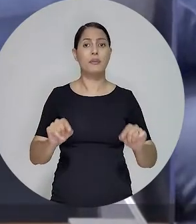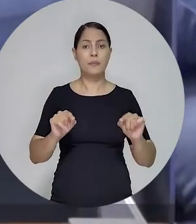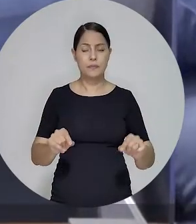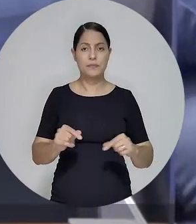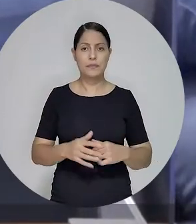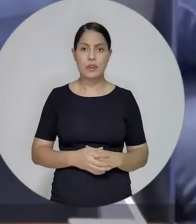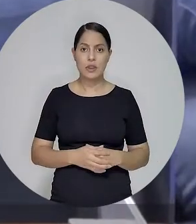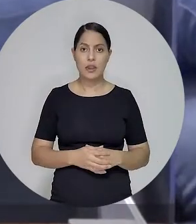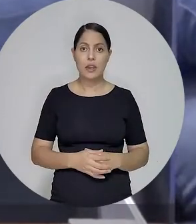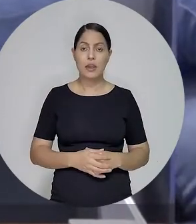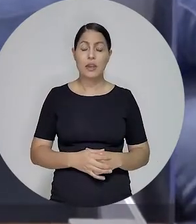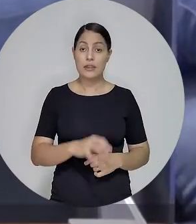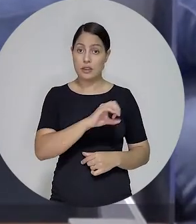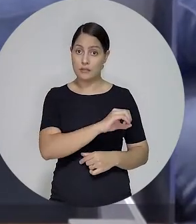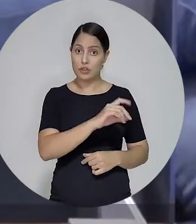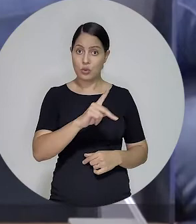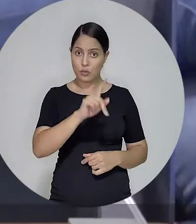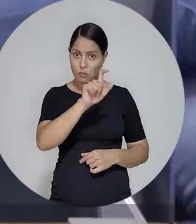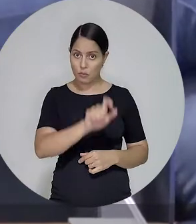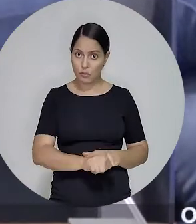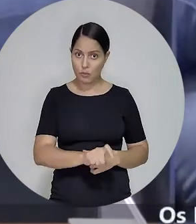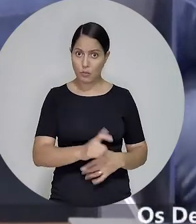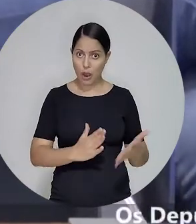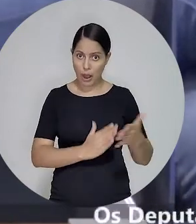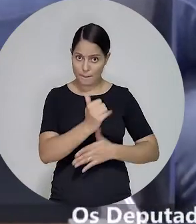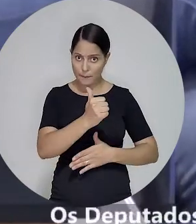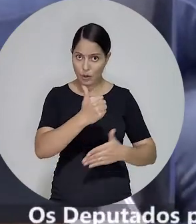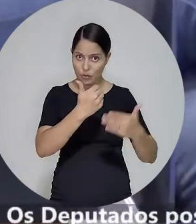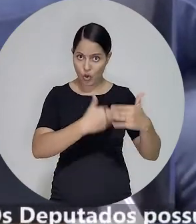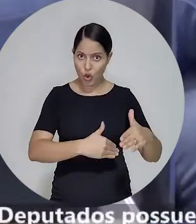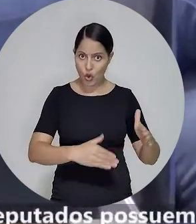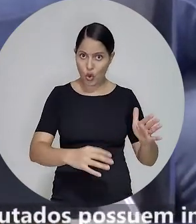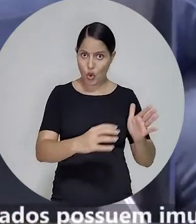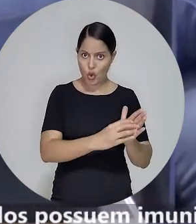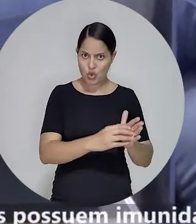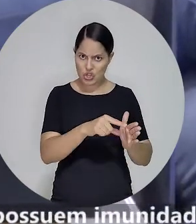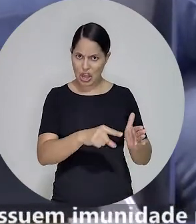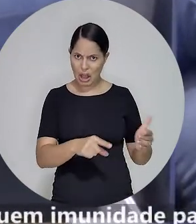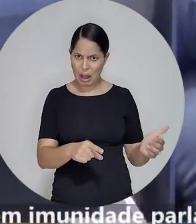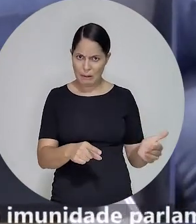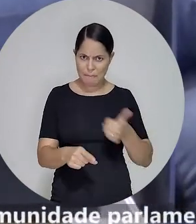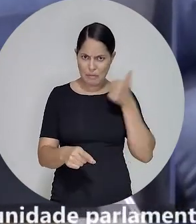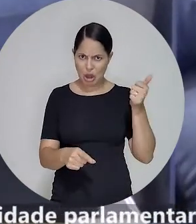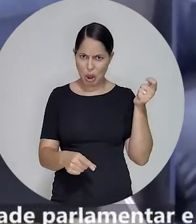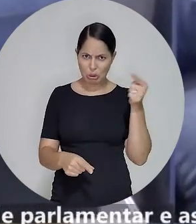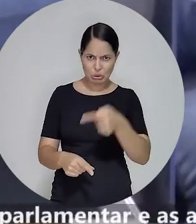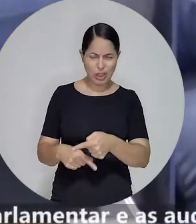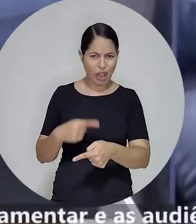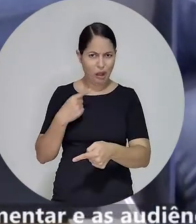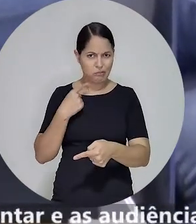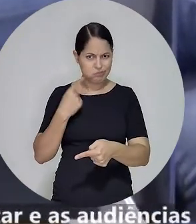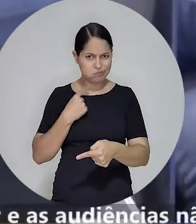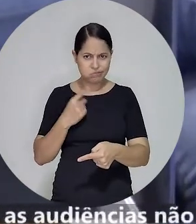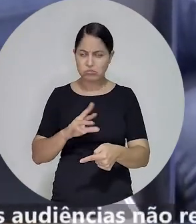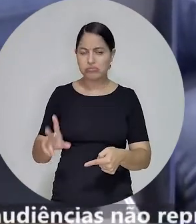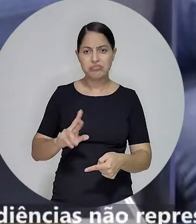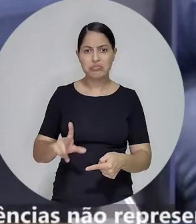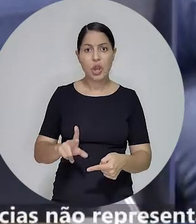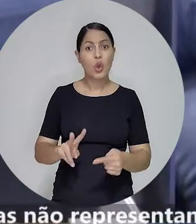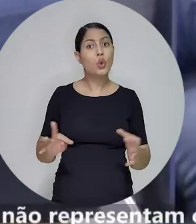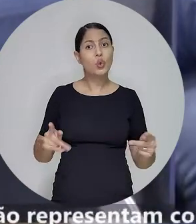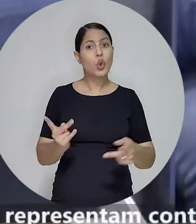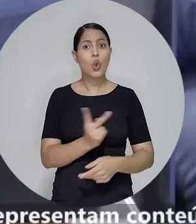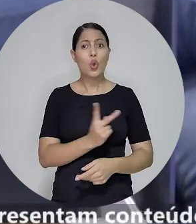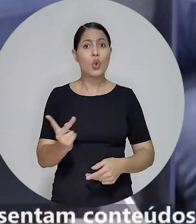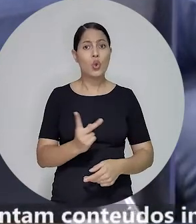de ressaltar, defensores, por serem aprovados em concurso público, não são melhores do que advogados que não foram aprovados no concurso